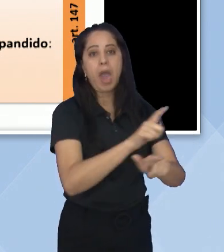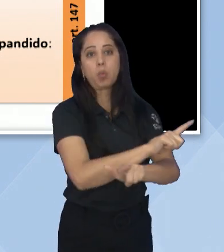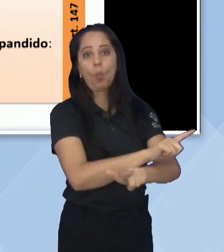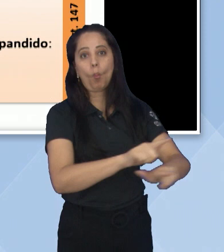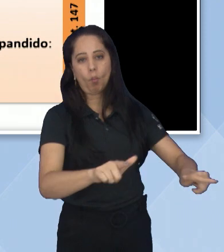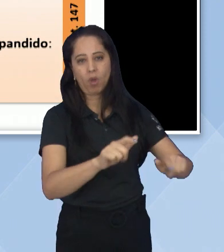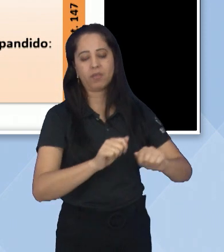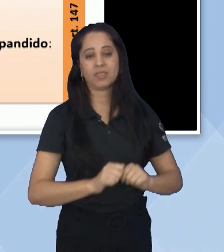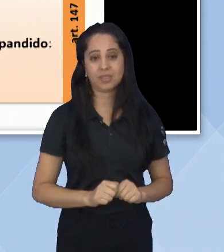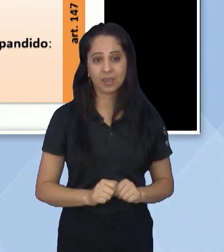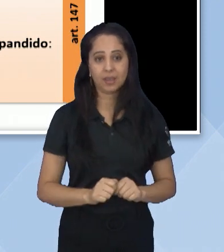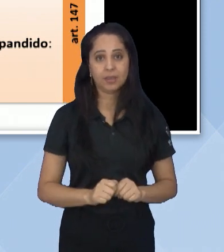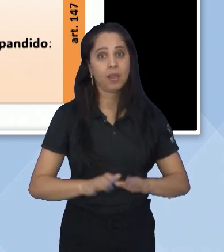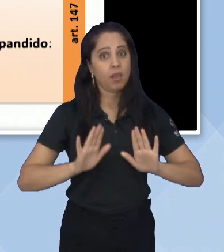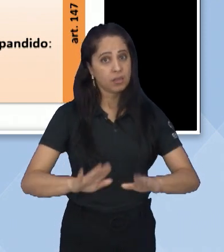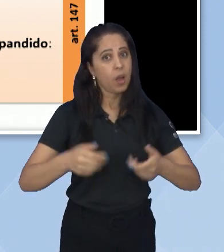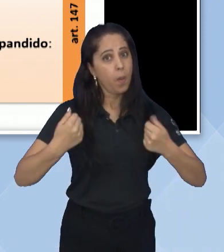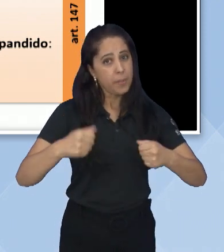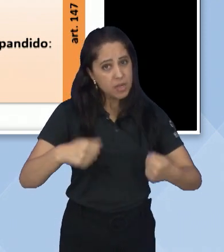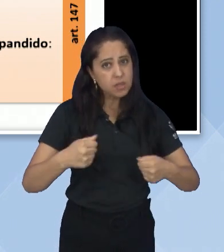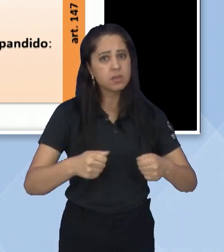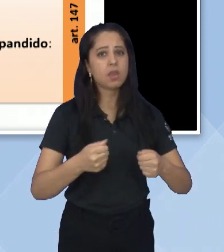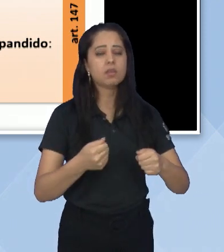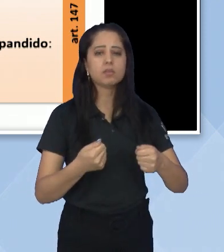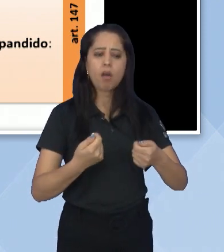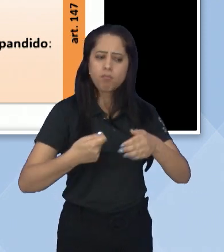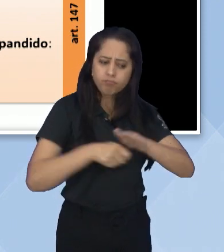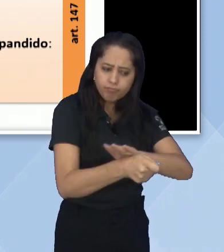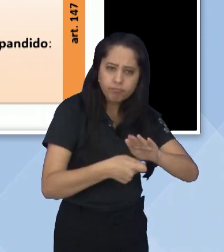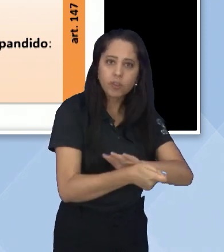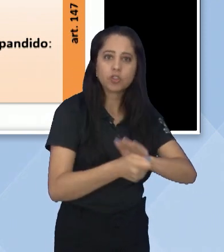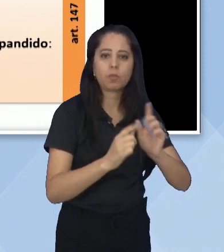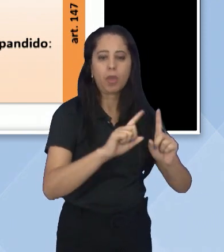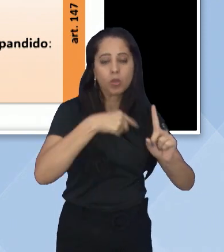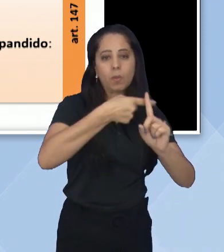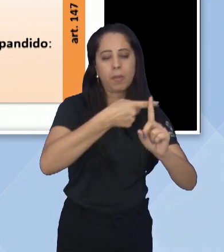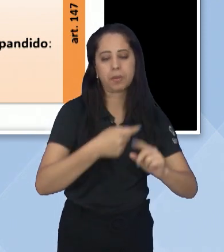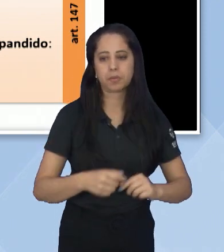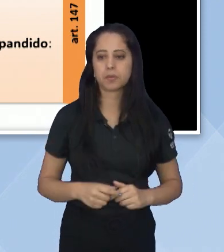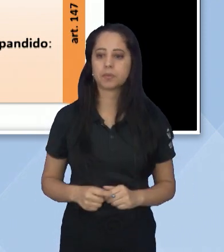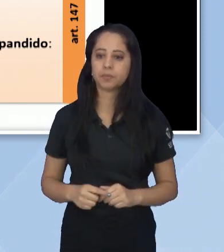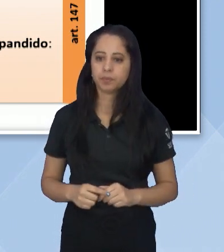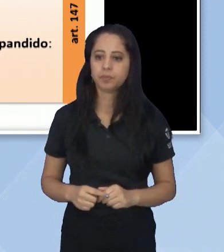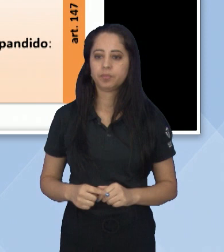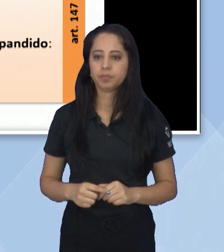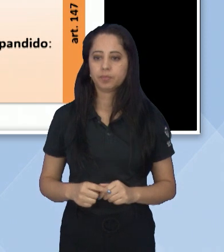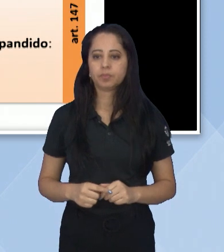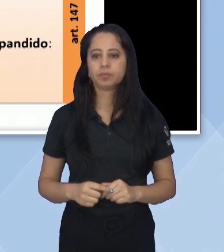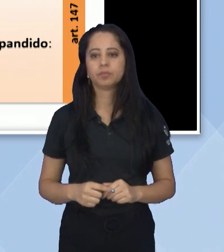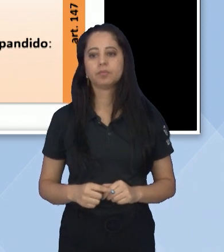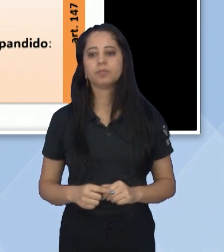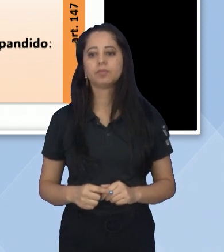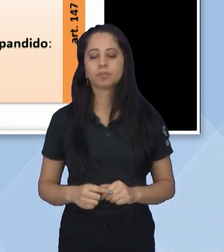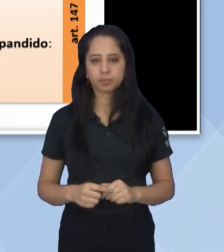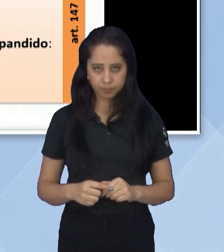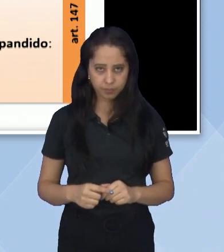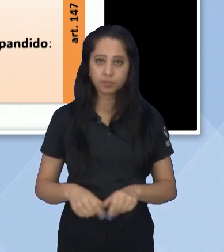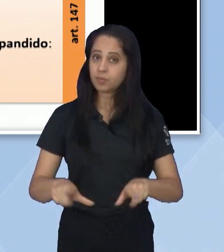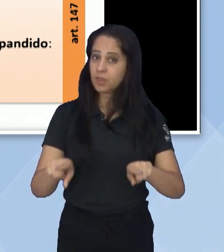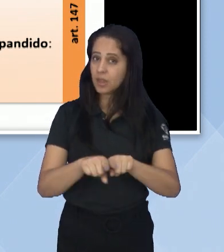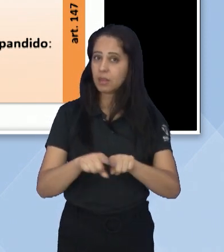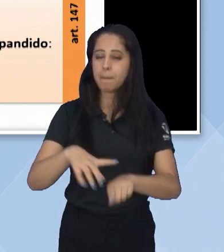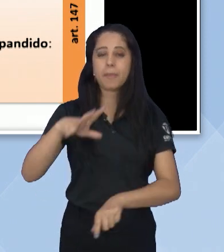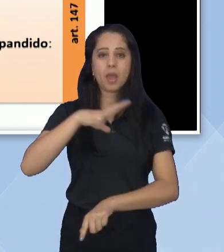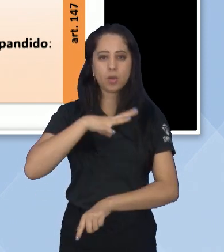que precisa estar sempre sendo utilizado e renovado Então essa é a intenção outra coisa também região em relação ao centro